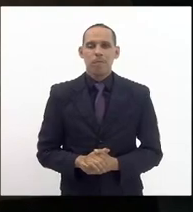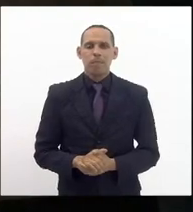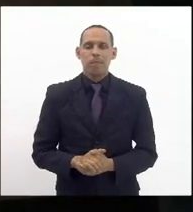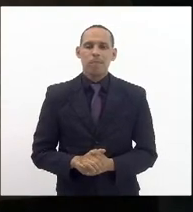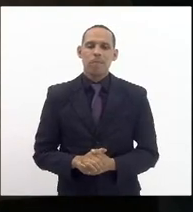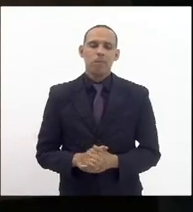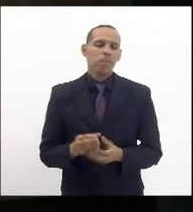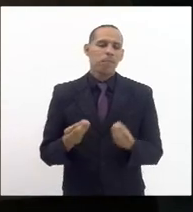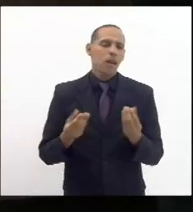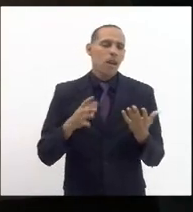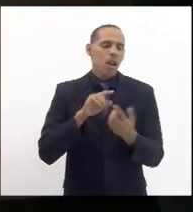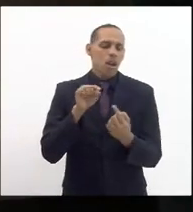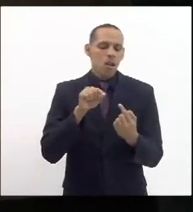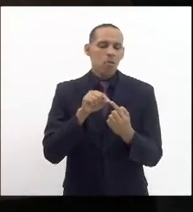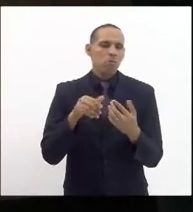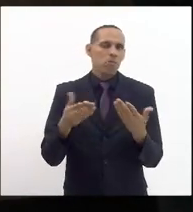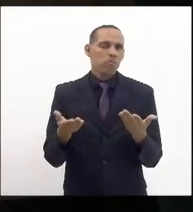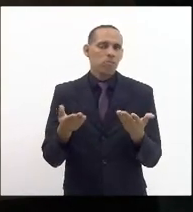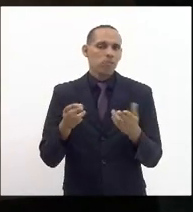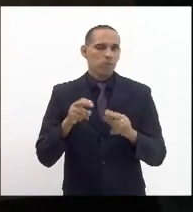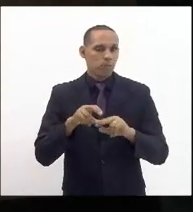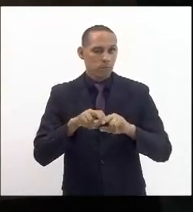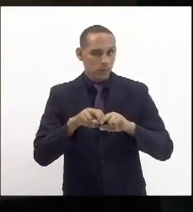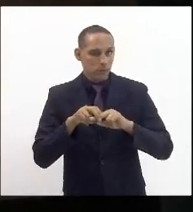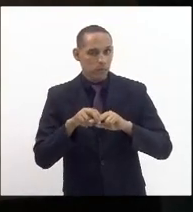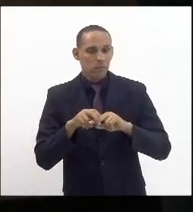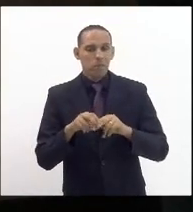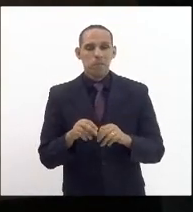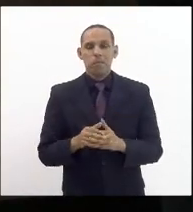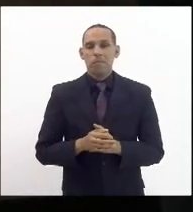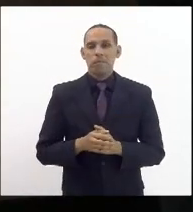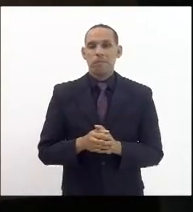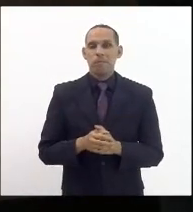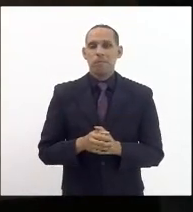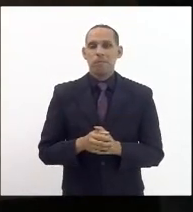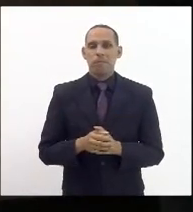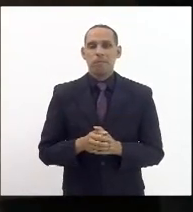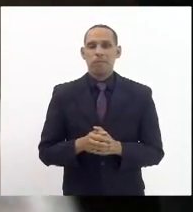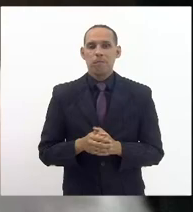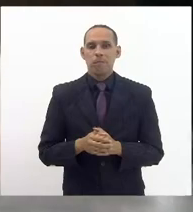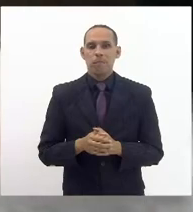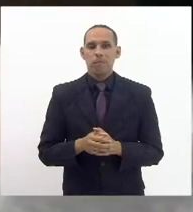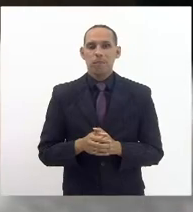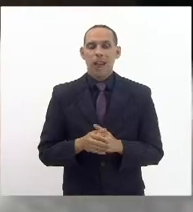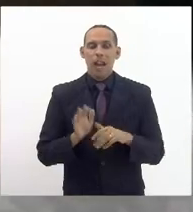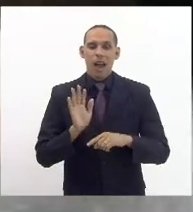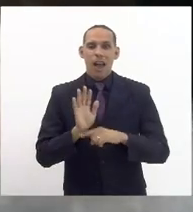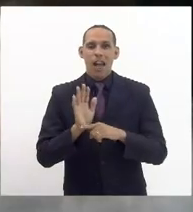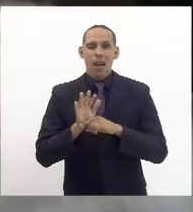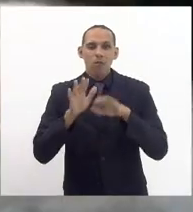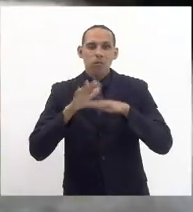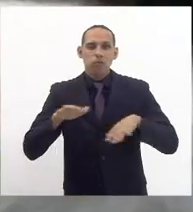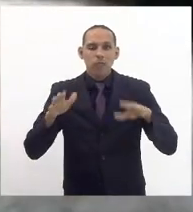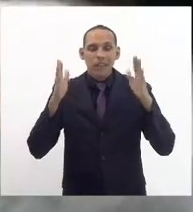O objetivo, presidente, desse projeto é exatamente dar visibilidade, trazer à luz